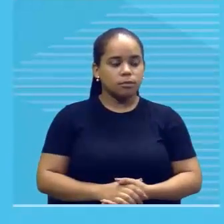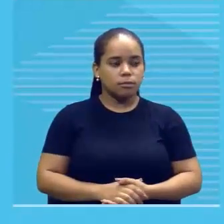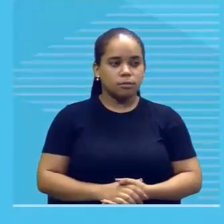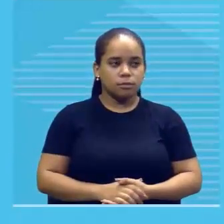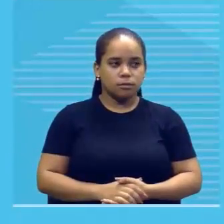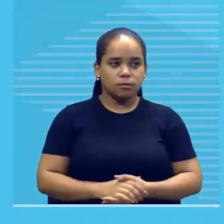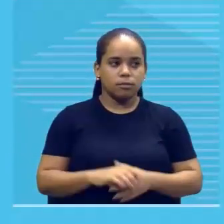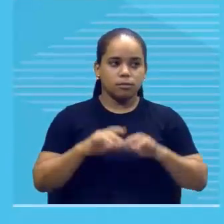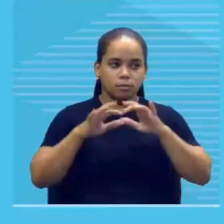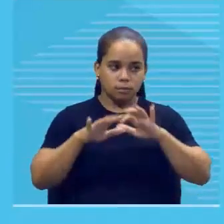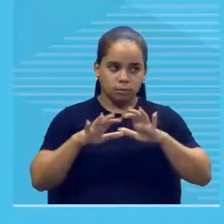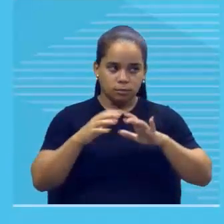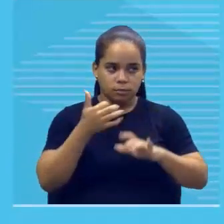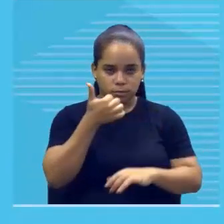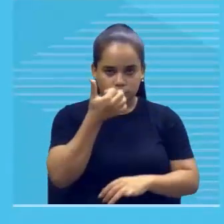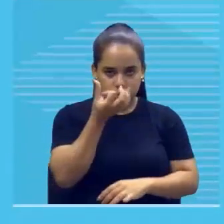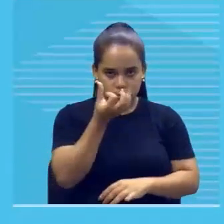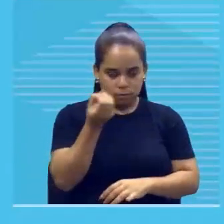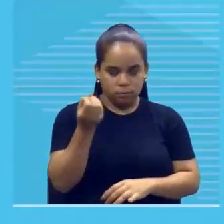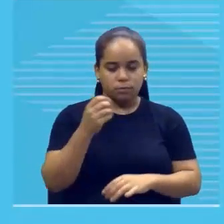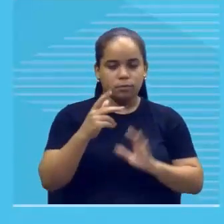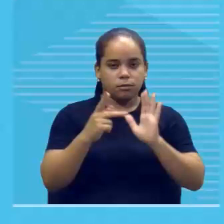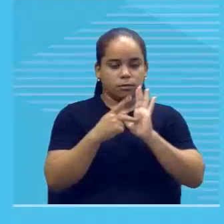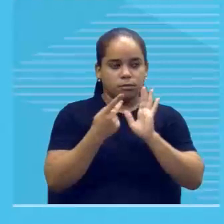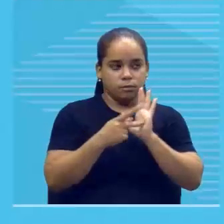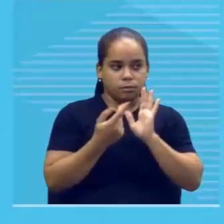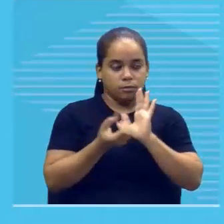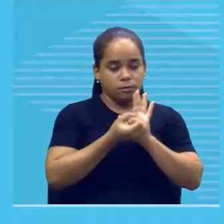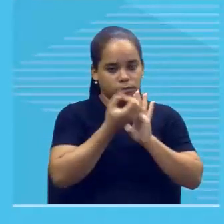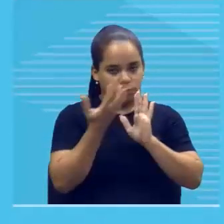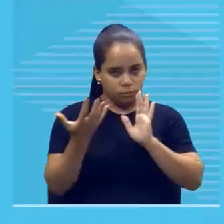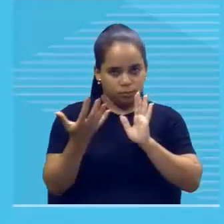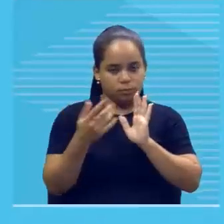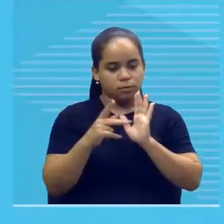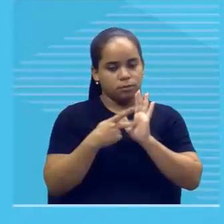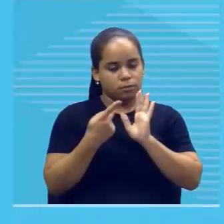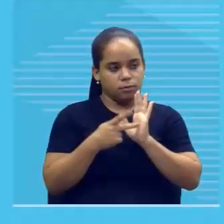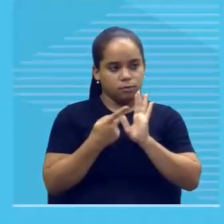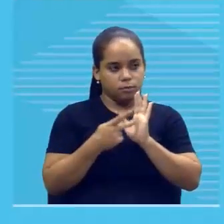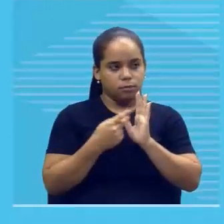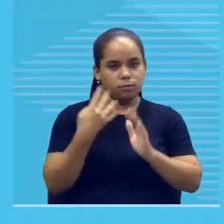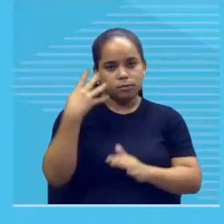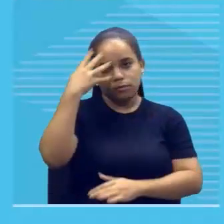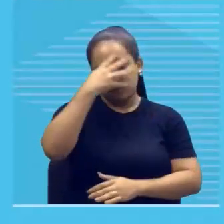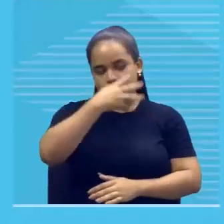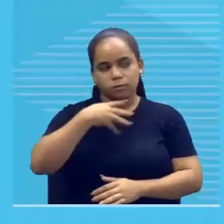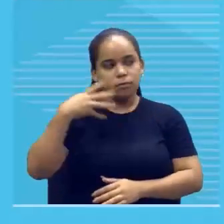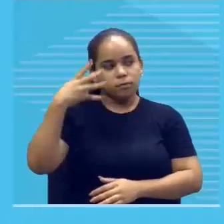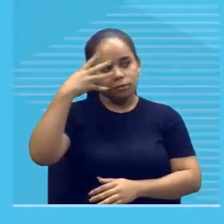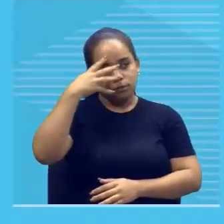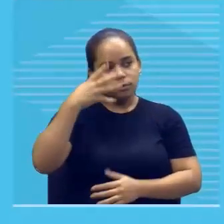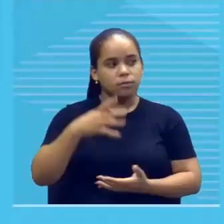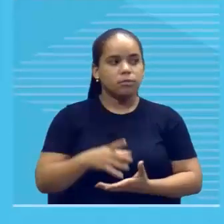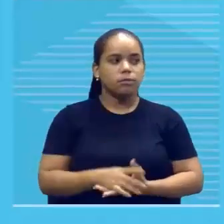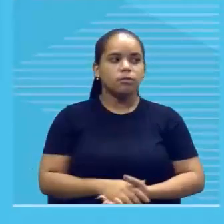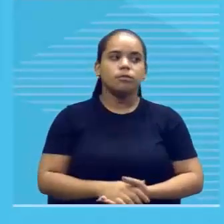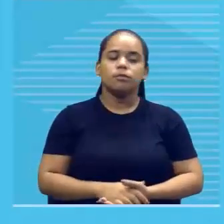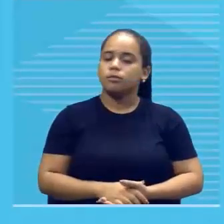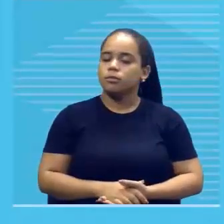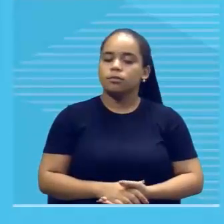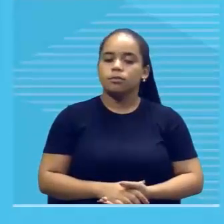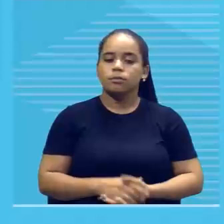a digitar 160 páginas né quantidade de páginas quatro horas aí ó